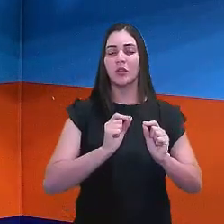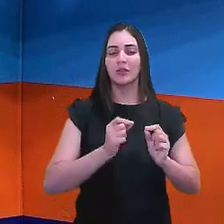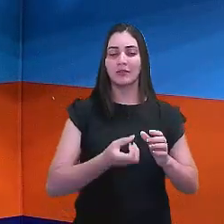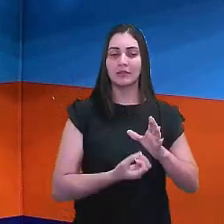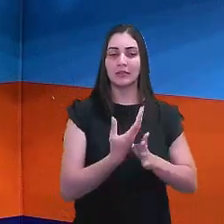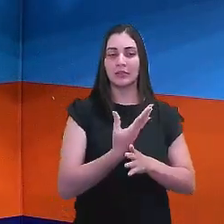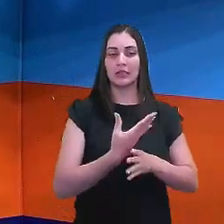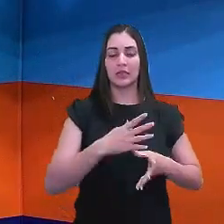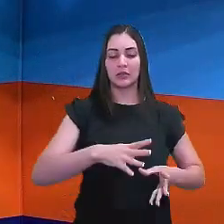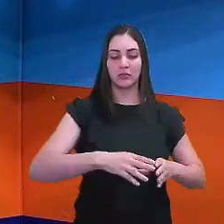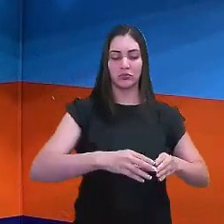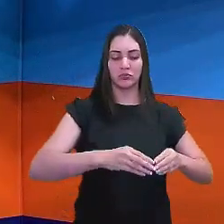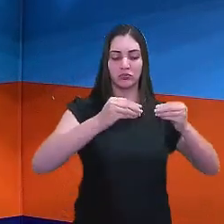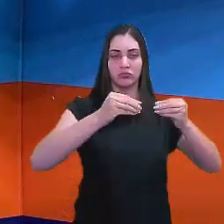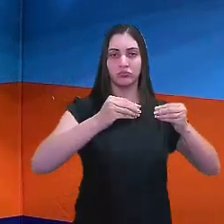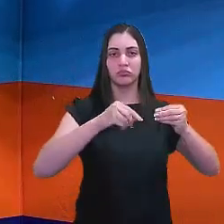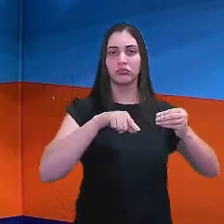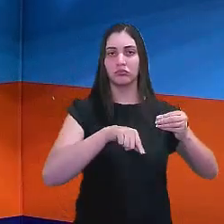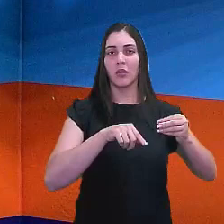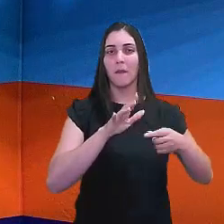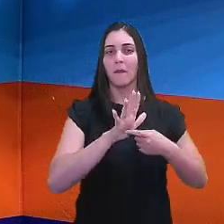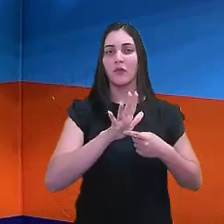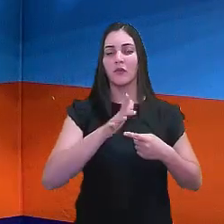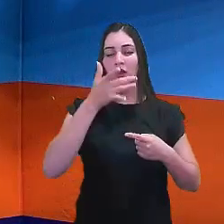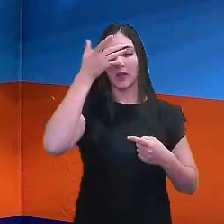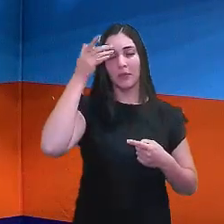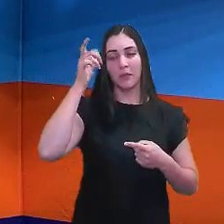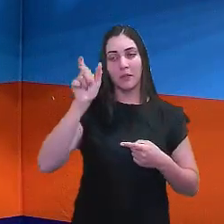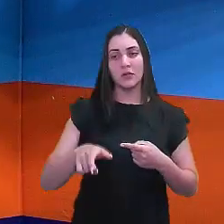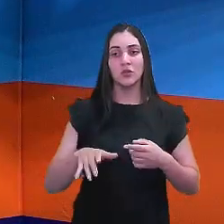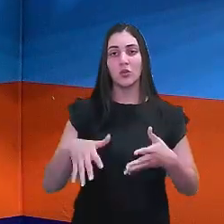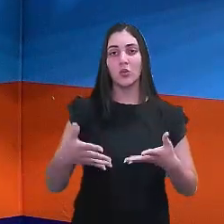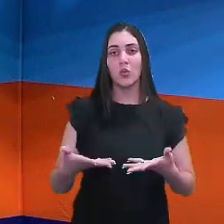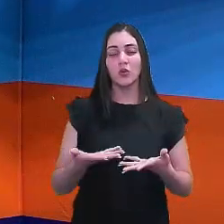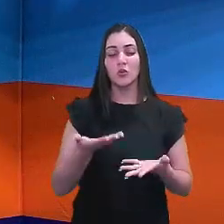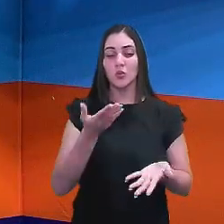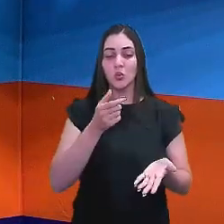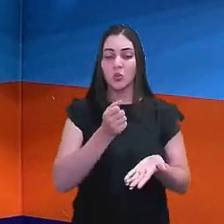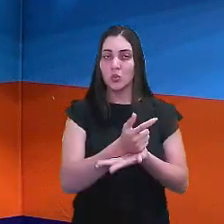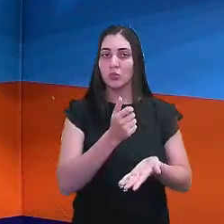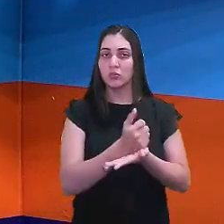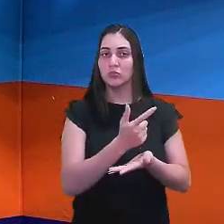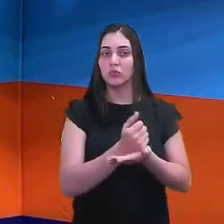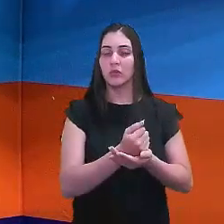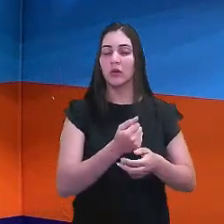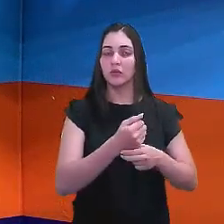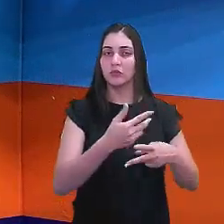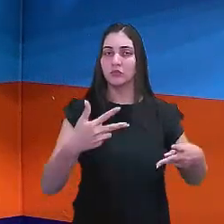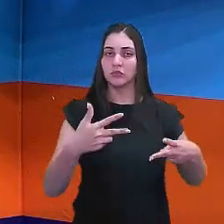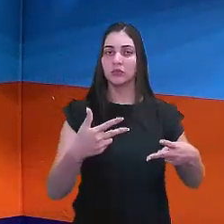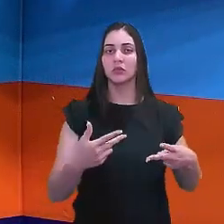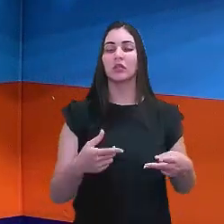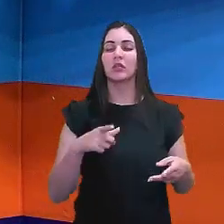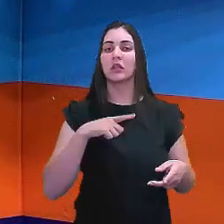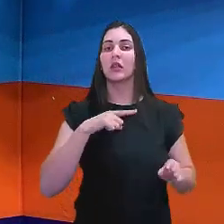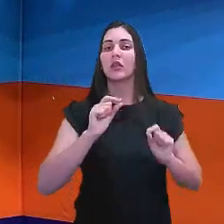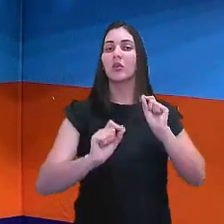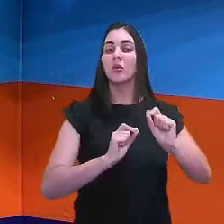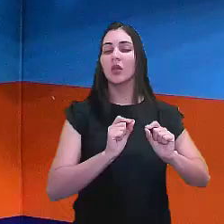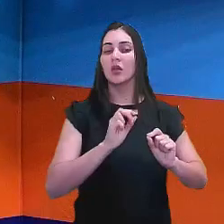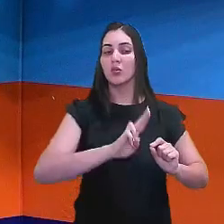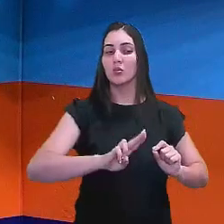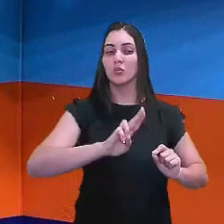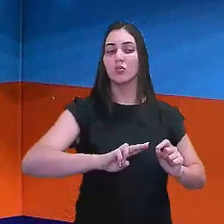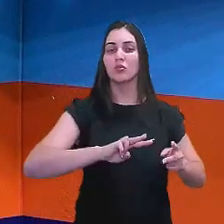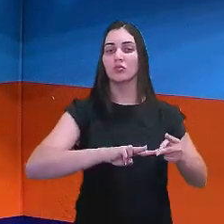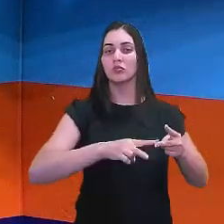embalagens, nas embalagens, para justamente indicar para a pessoa, quando consumir esses produtos, saber que tem lá, possivelmente, o uso de